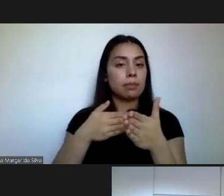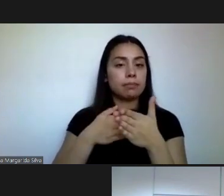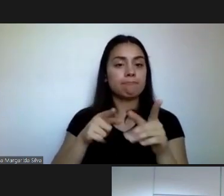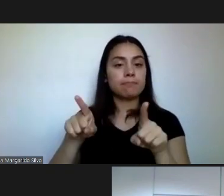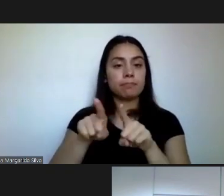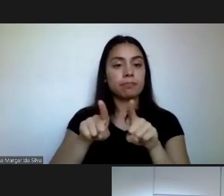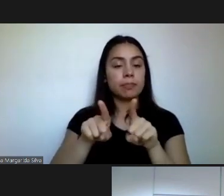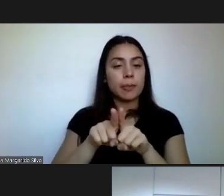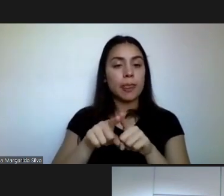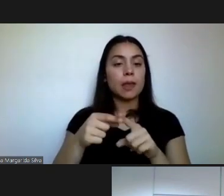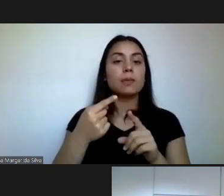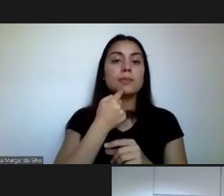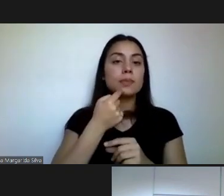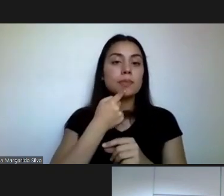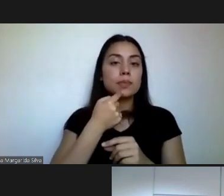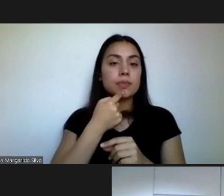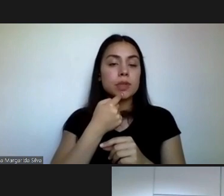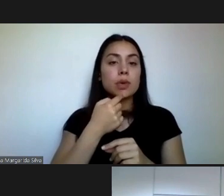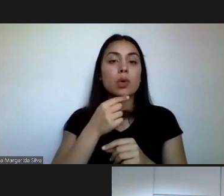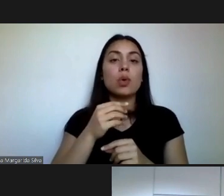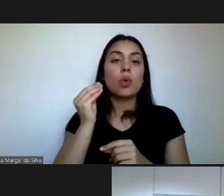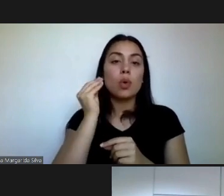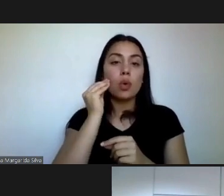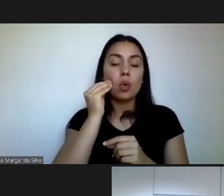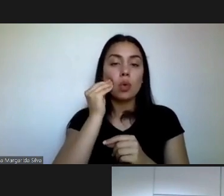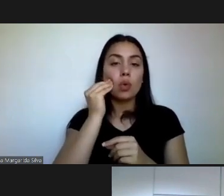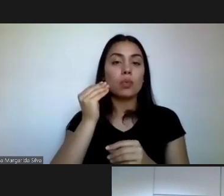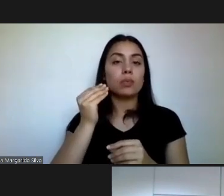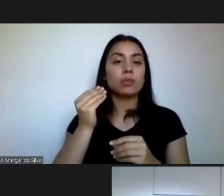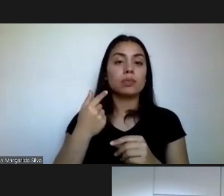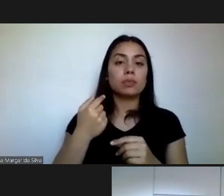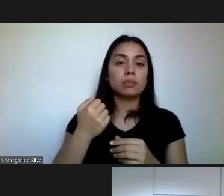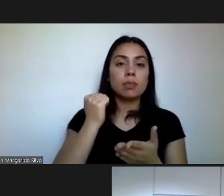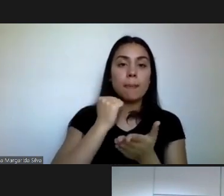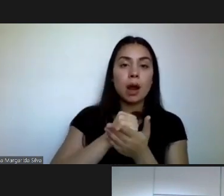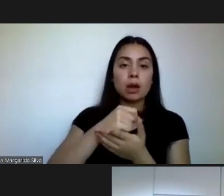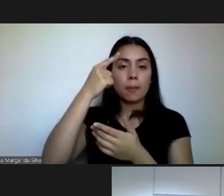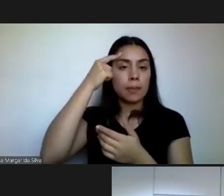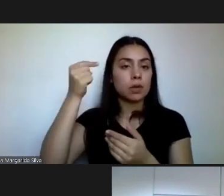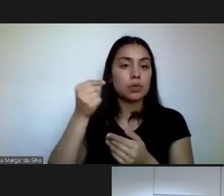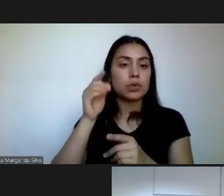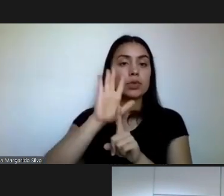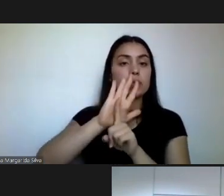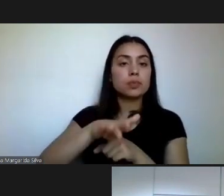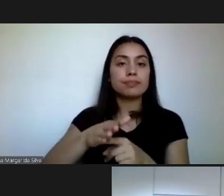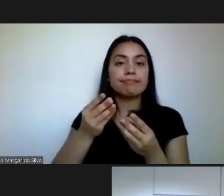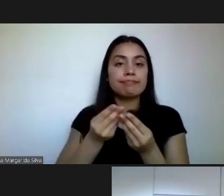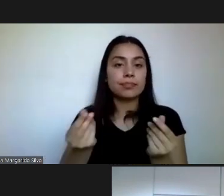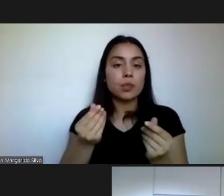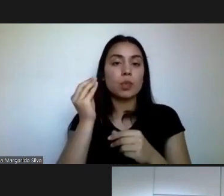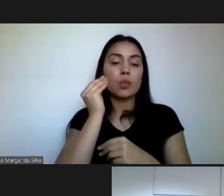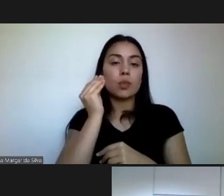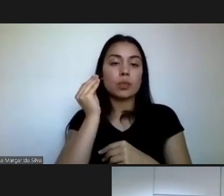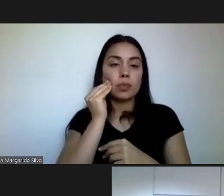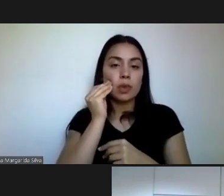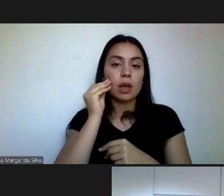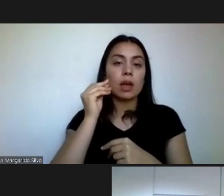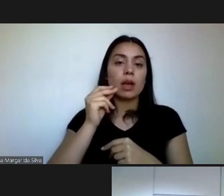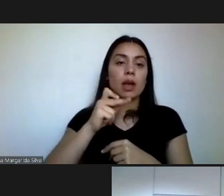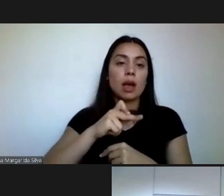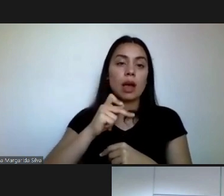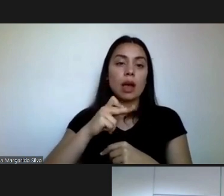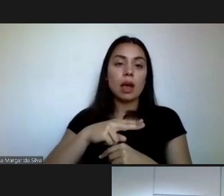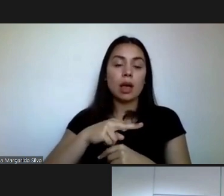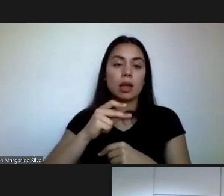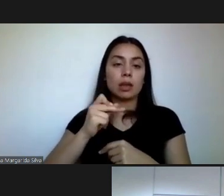desconstruir coisas que vêm ainda históricas, não é? Portanto, esta ideia que a professora, não é? que aqui a doutora Eulália e a doutora Ana Raquel também já falavam, não é? Esta